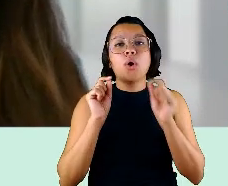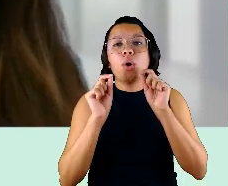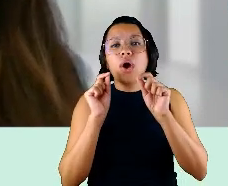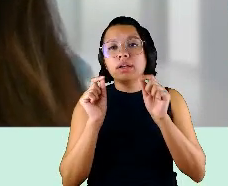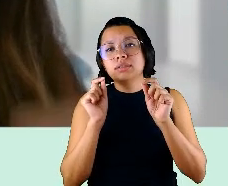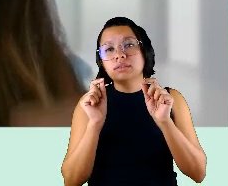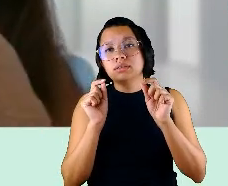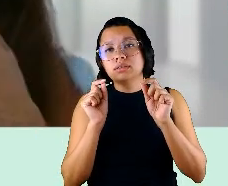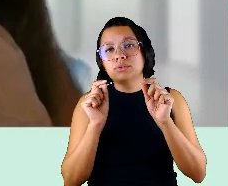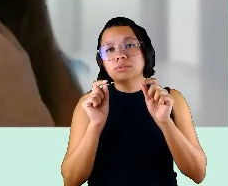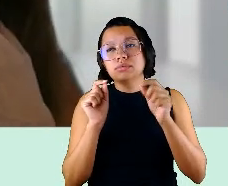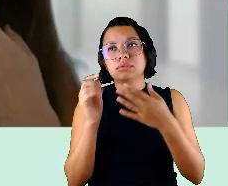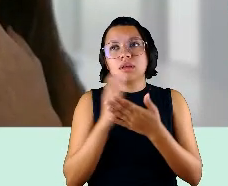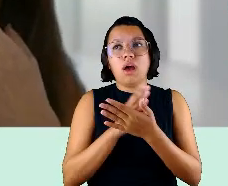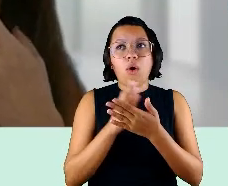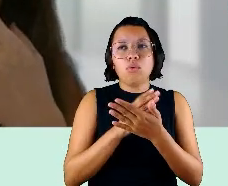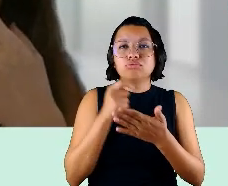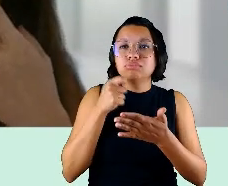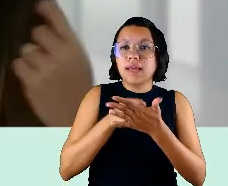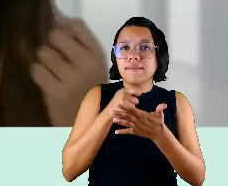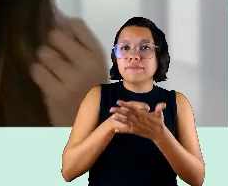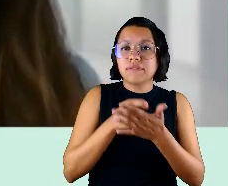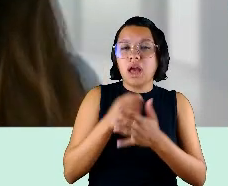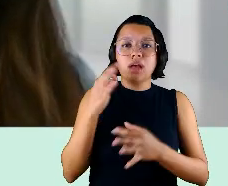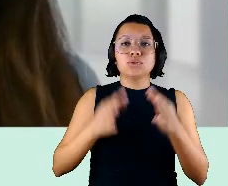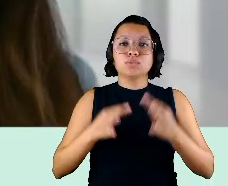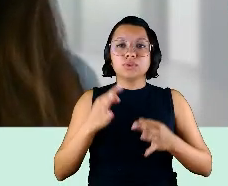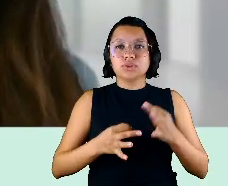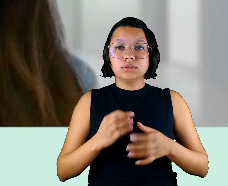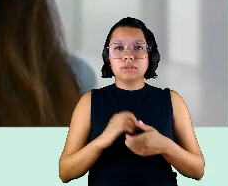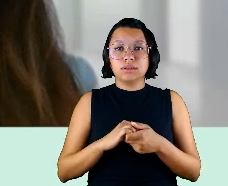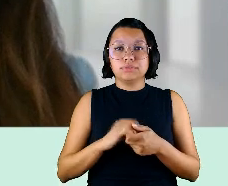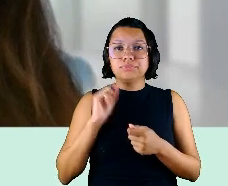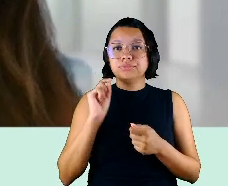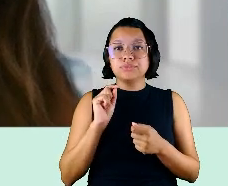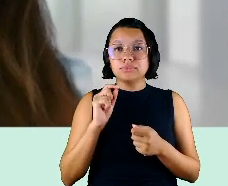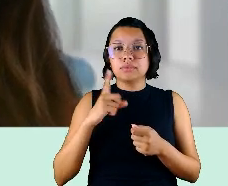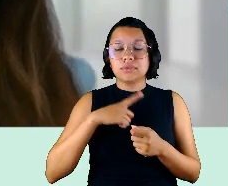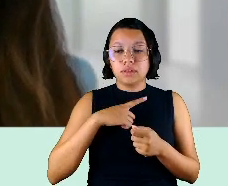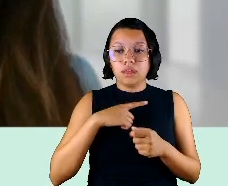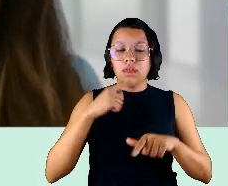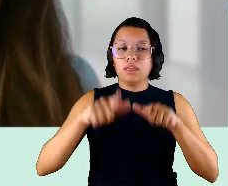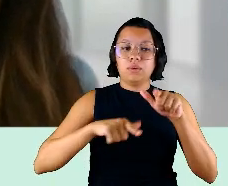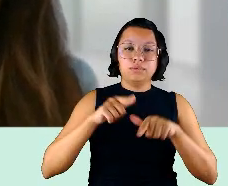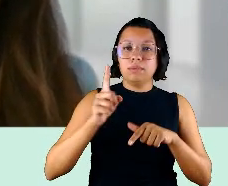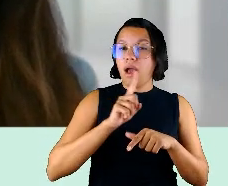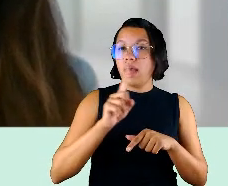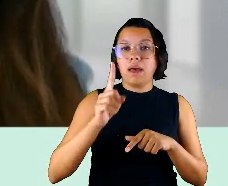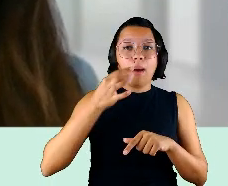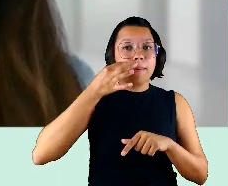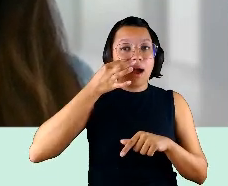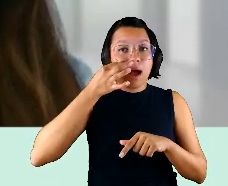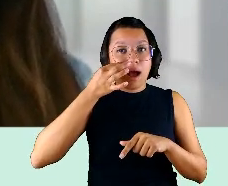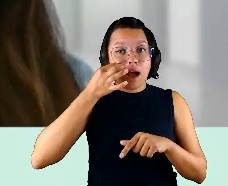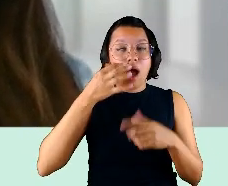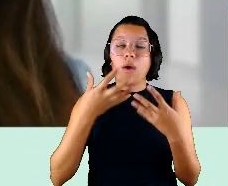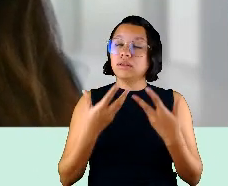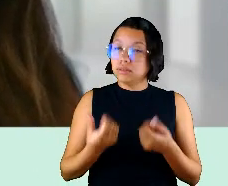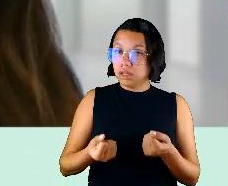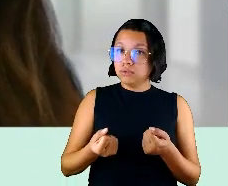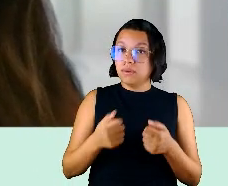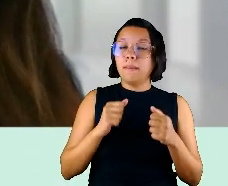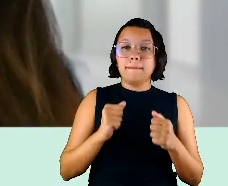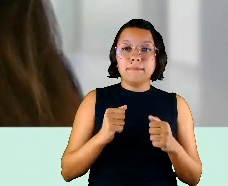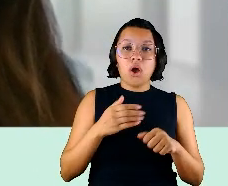são alguns dos deveres do magistrado que tem o trabalho não presencial deferido? Ele pode